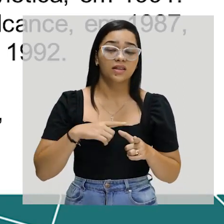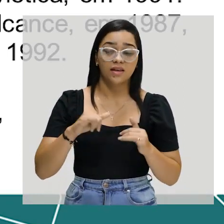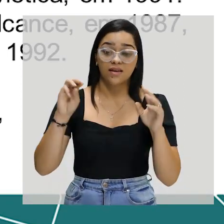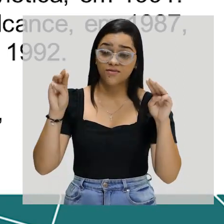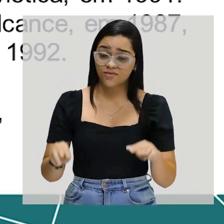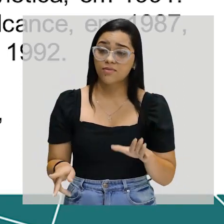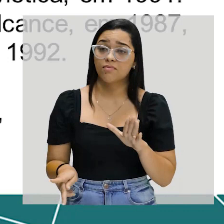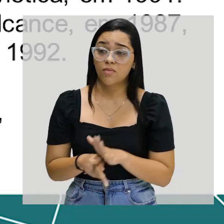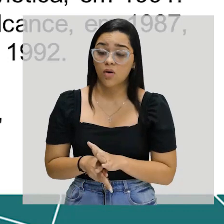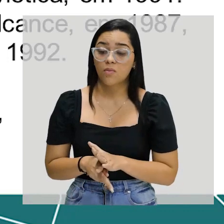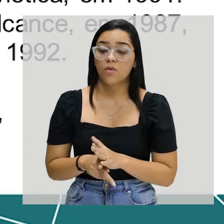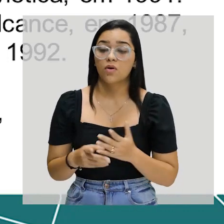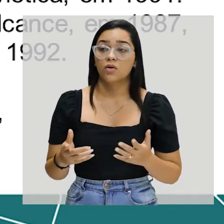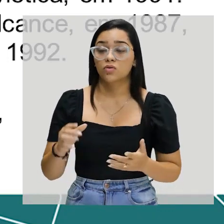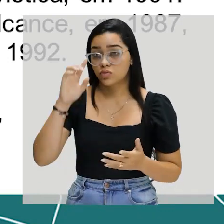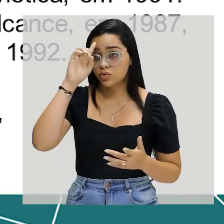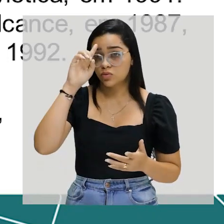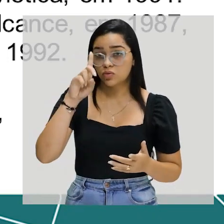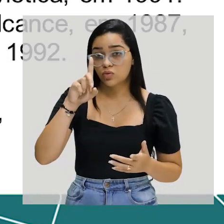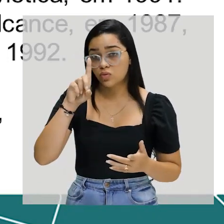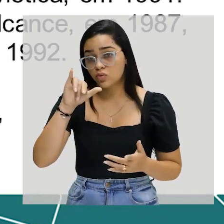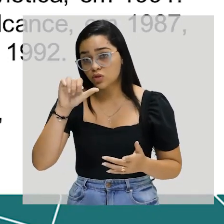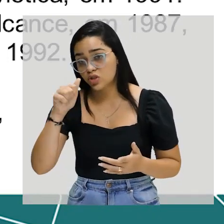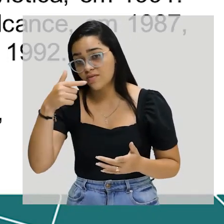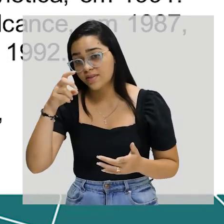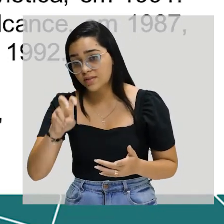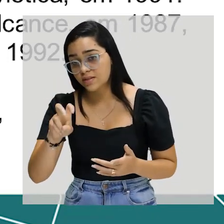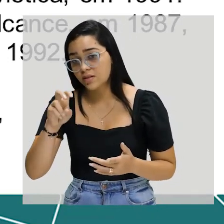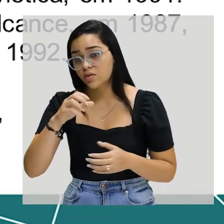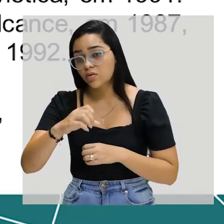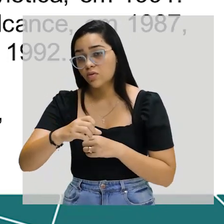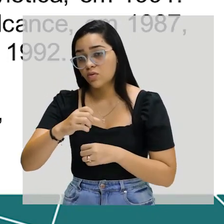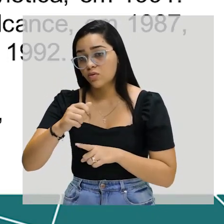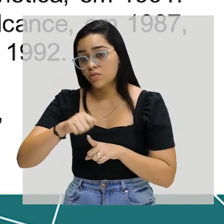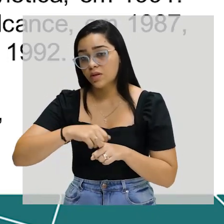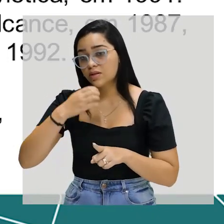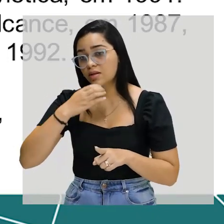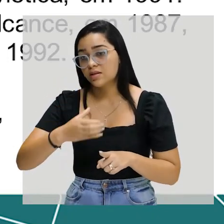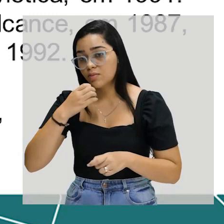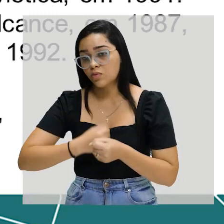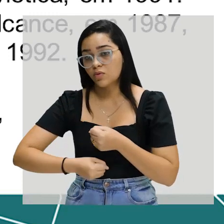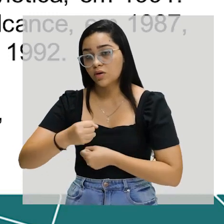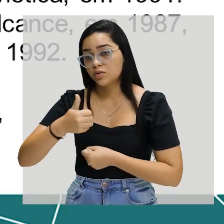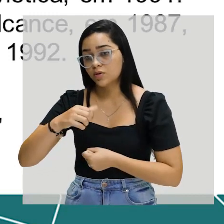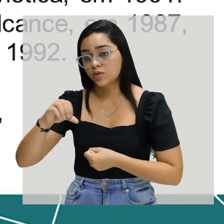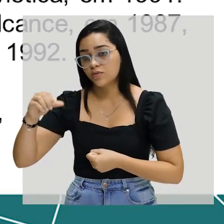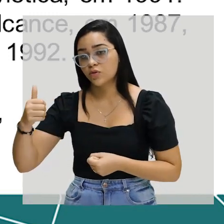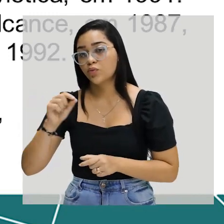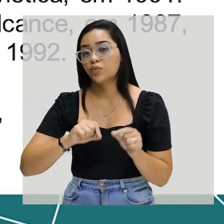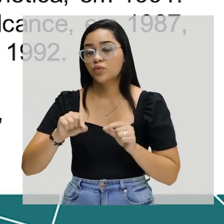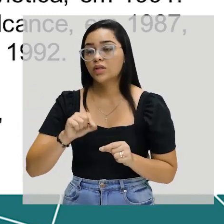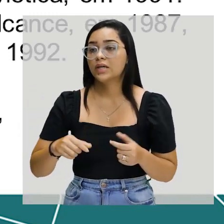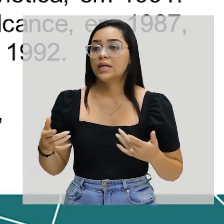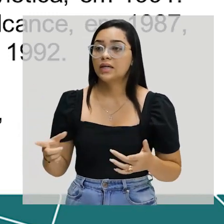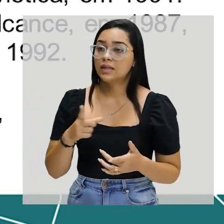seu fim na específico em data no dia 25 de dezembro de 1991 quando a